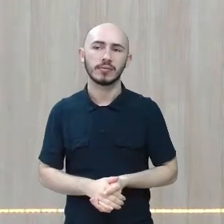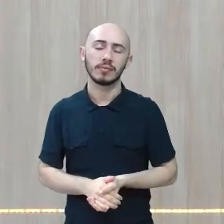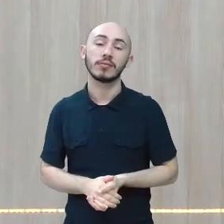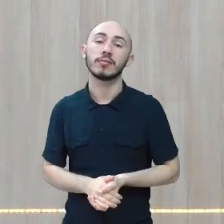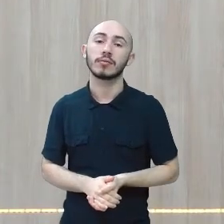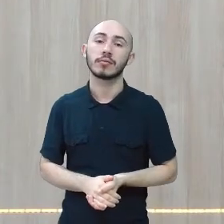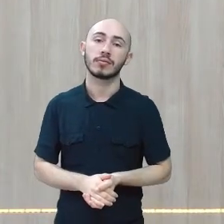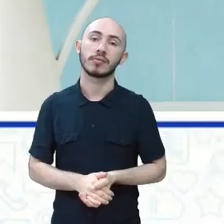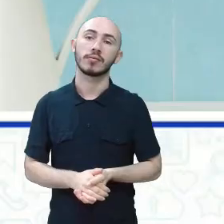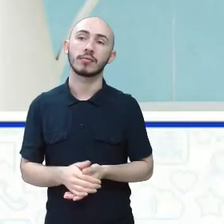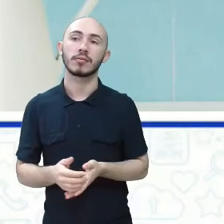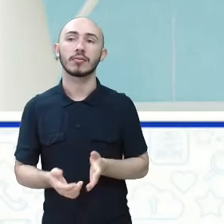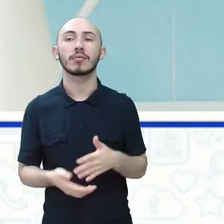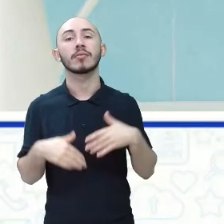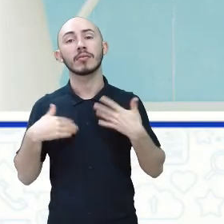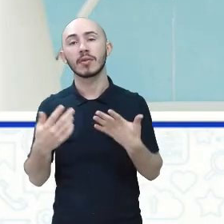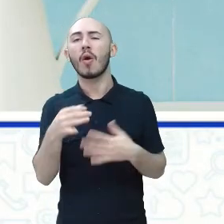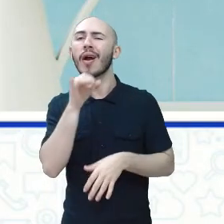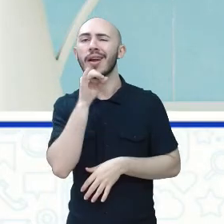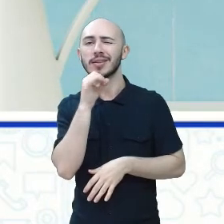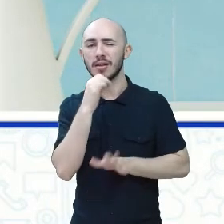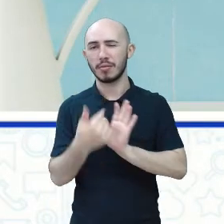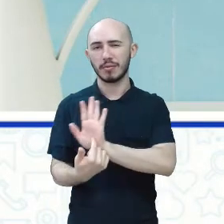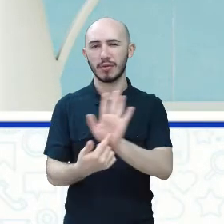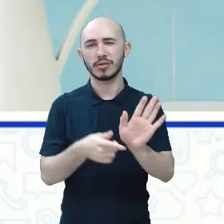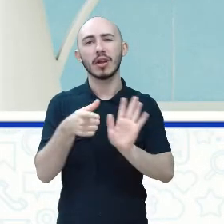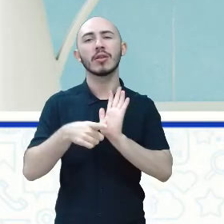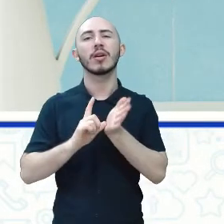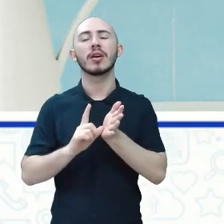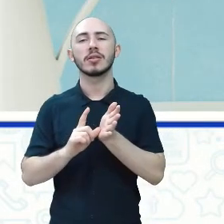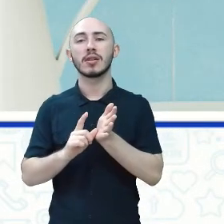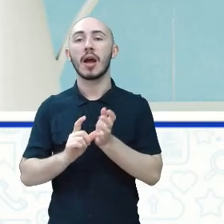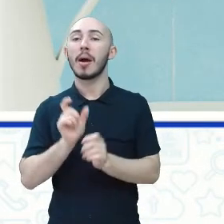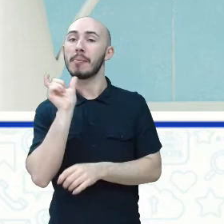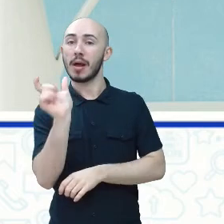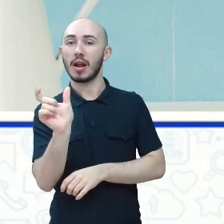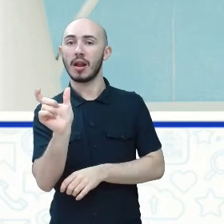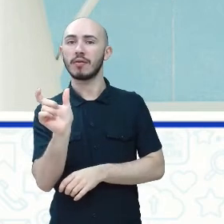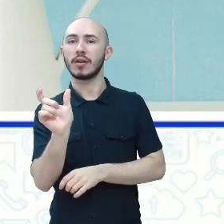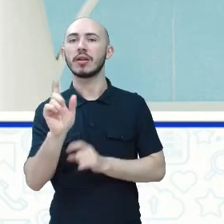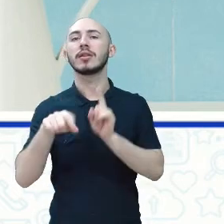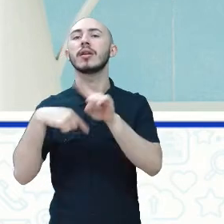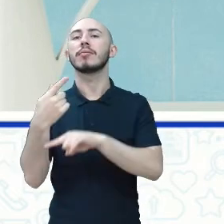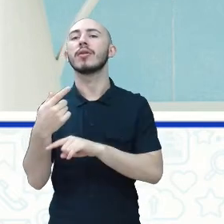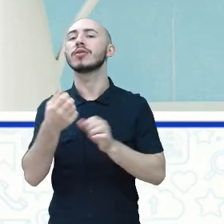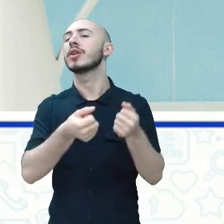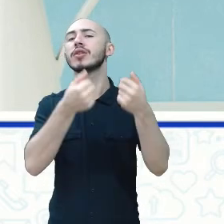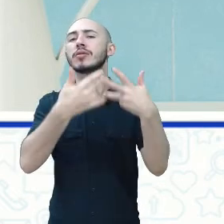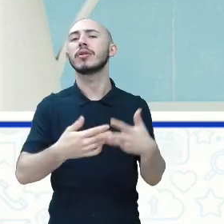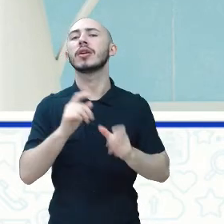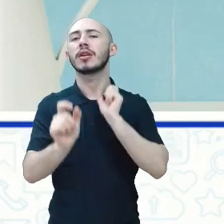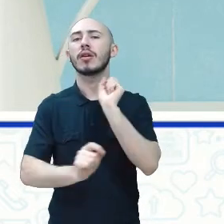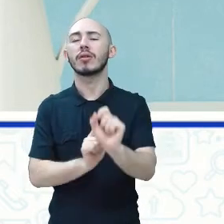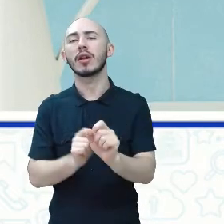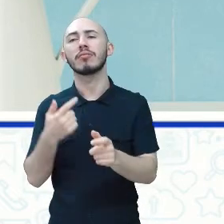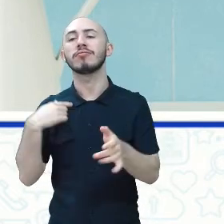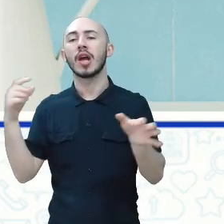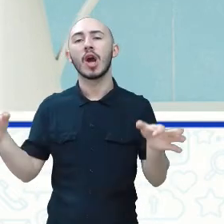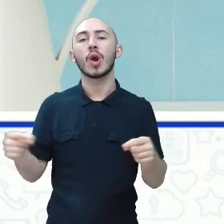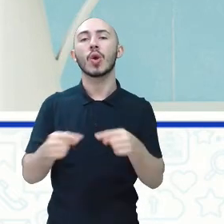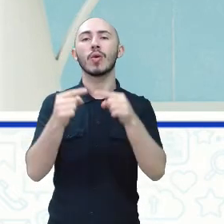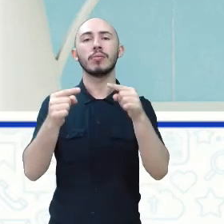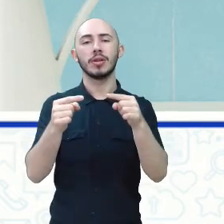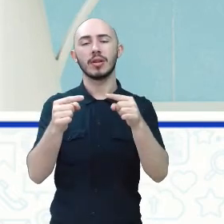Em ambos os exemplos, as palavras que vêm depois explicam o que há de comum entre o